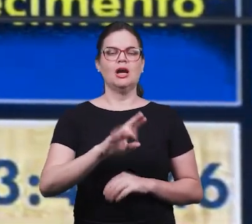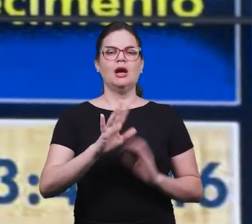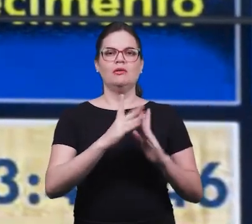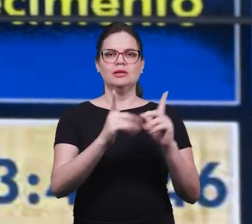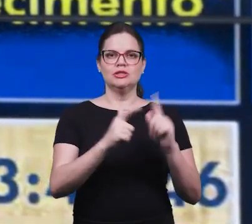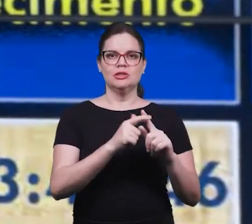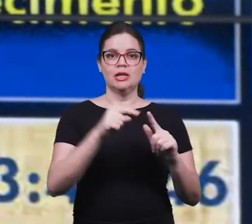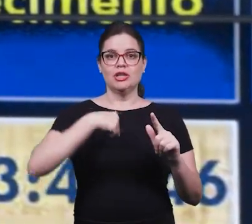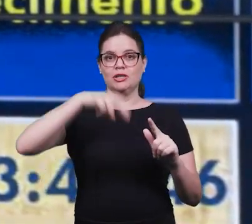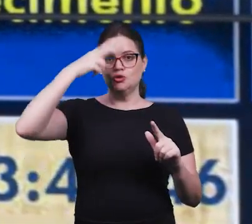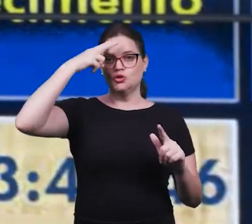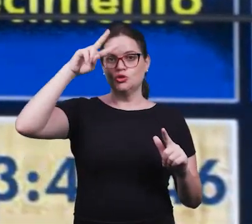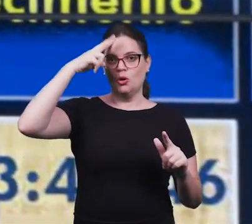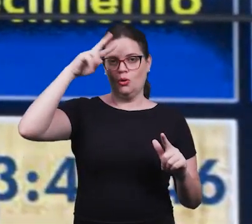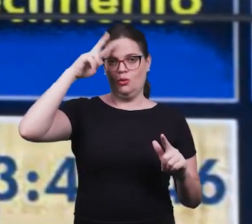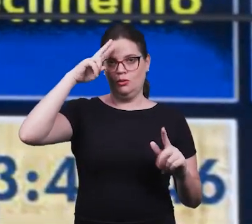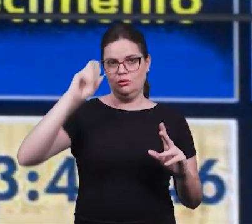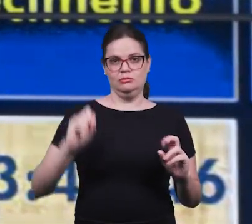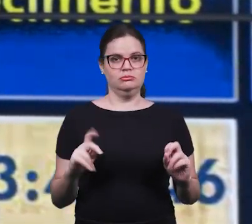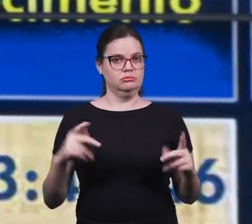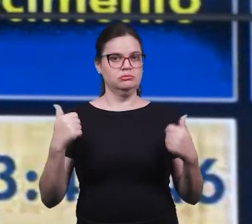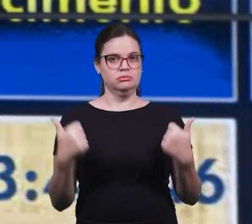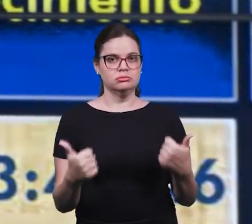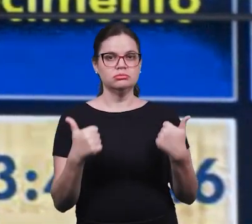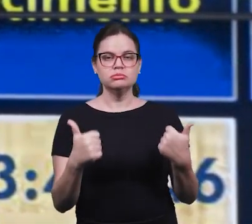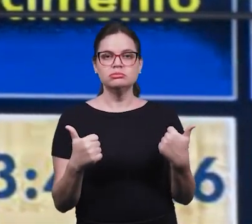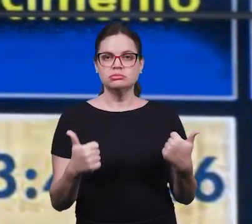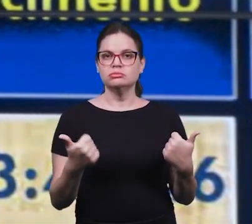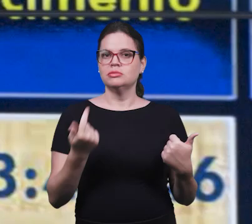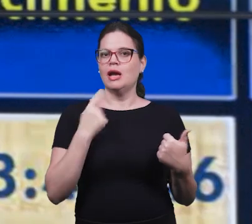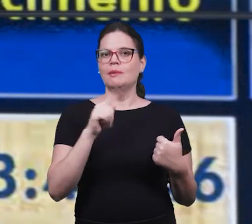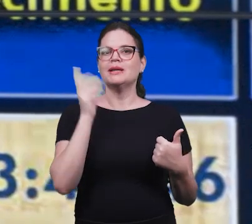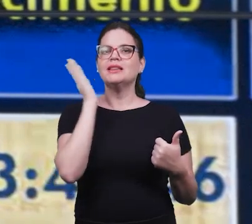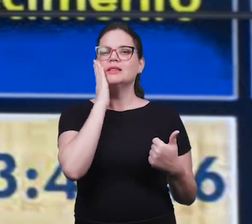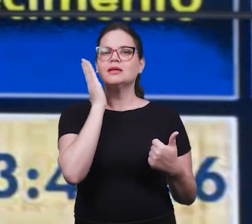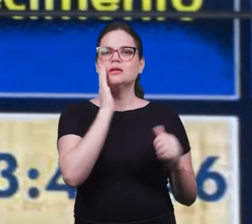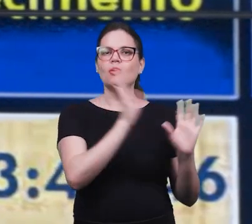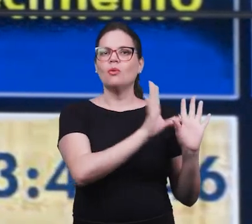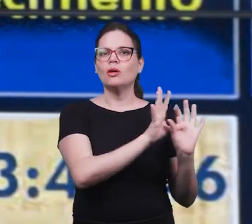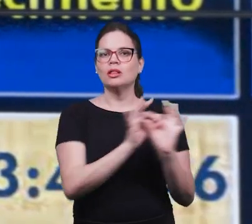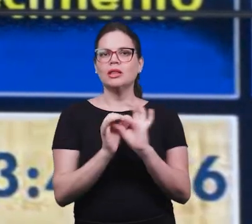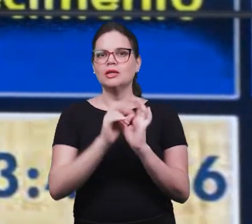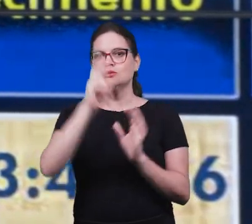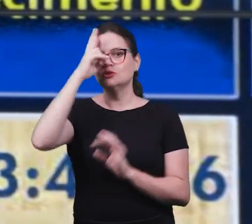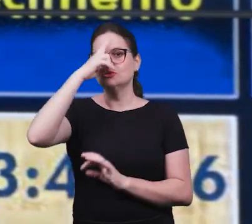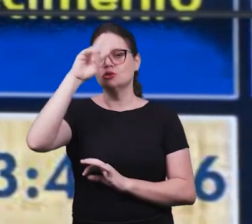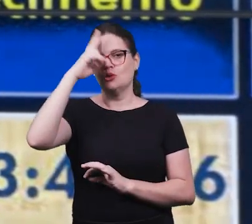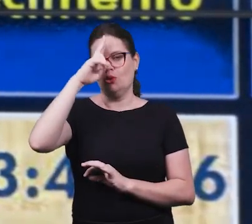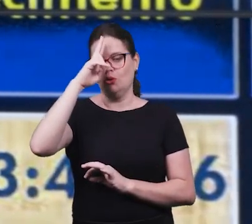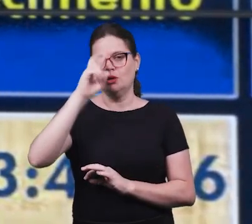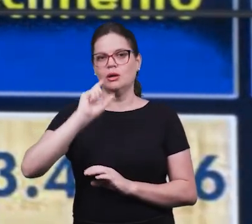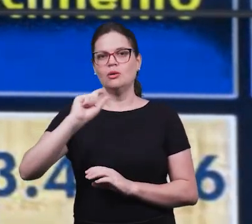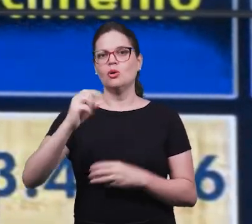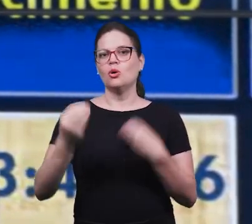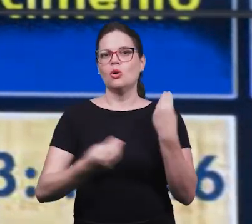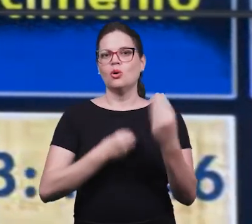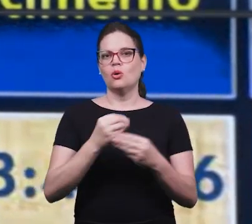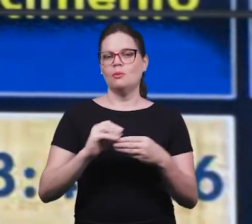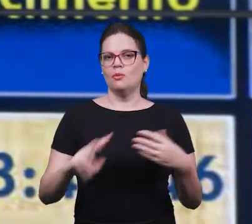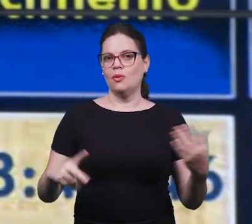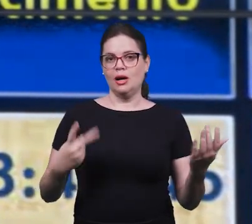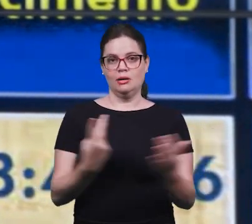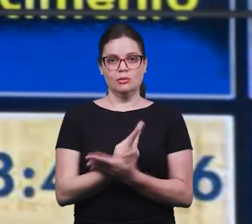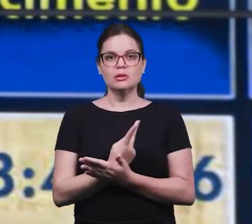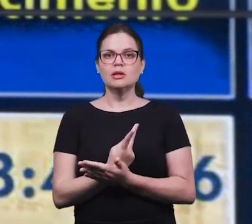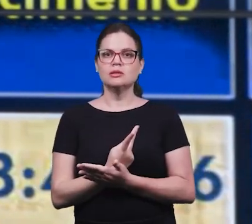evangélicas. Isso é história, é um contexto histórico no qual está